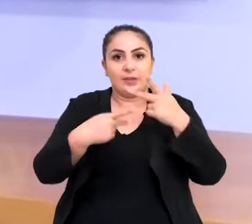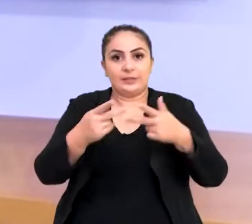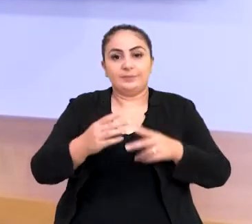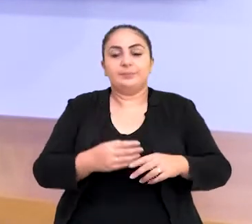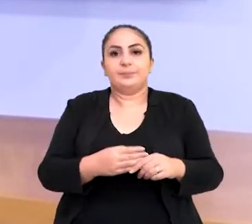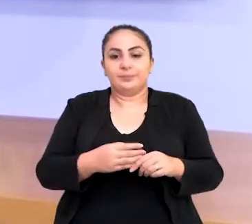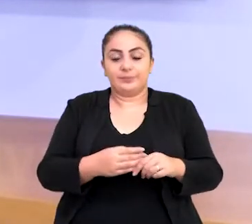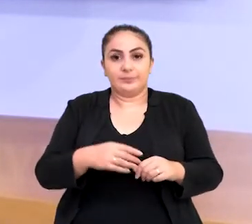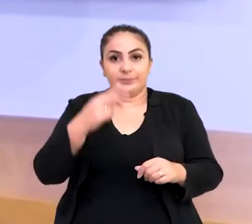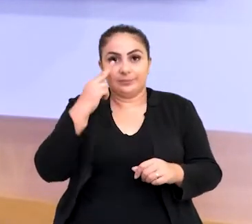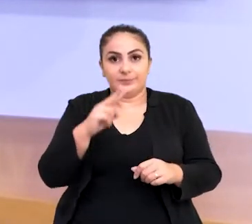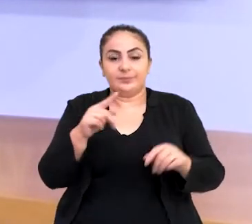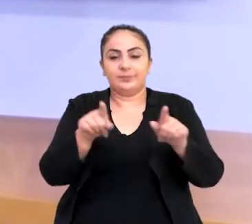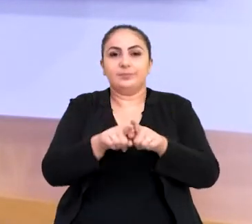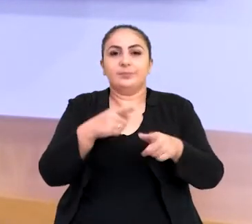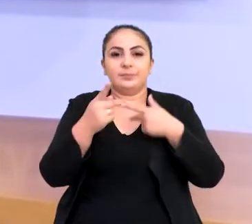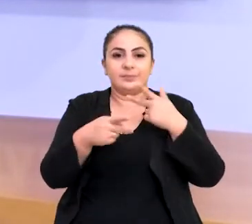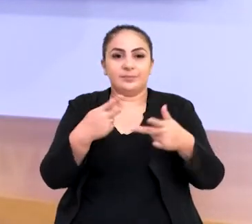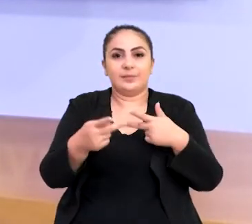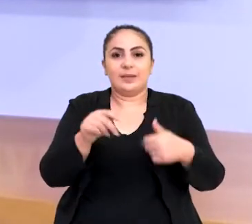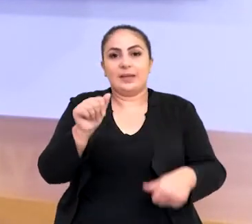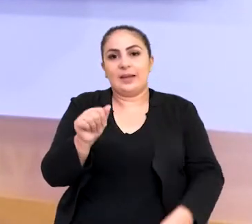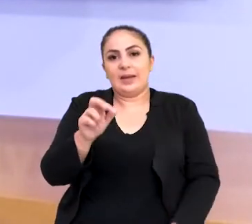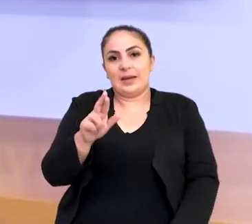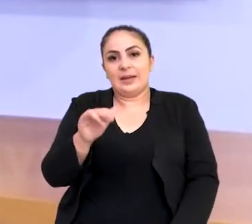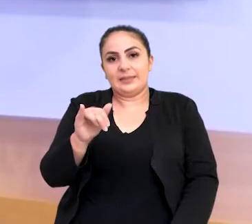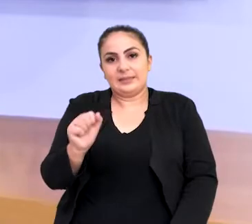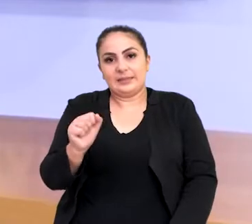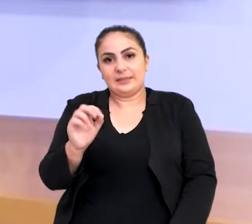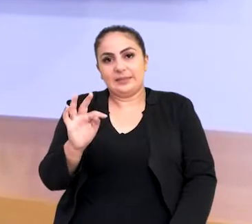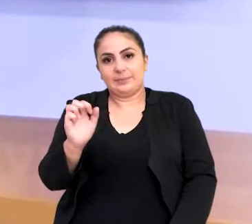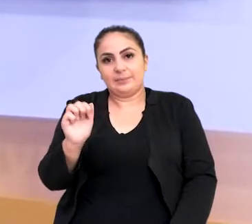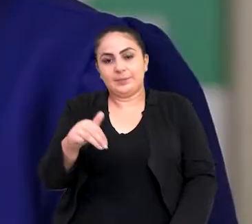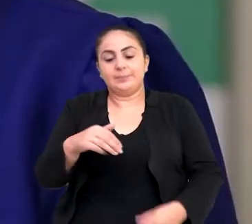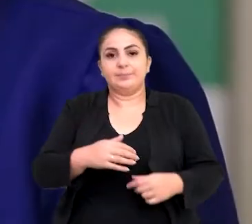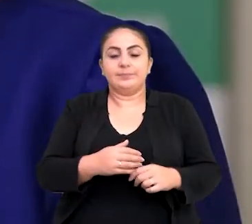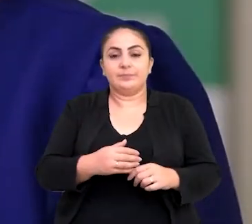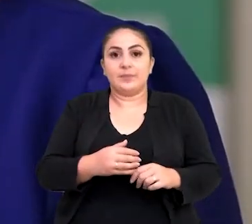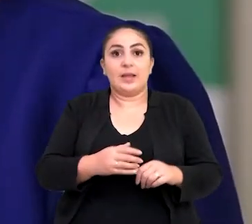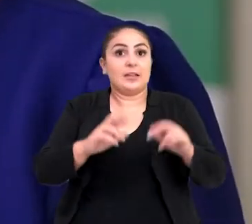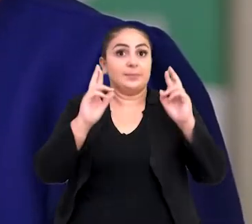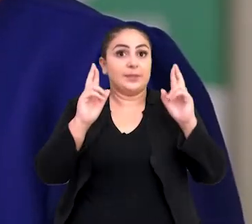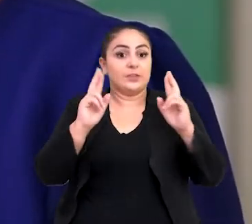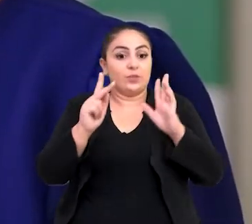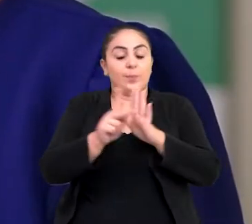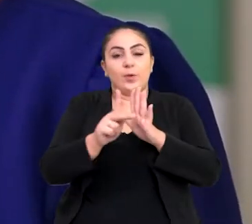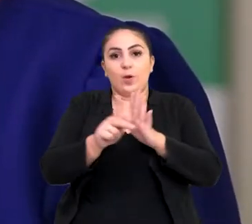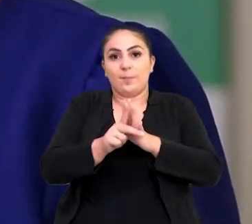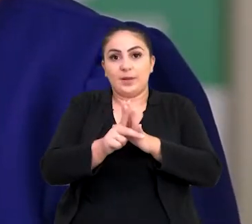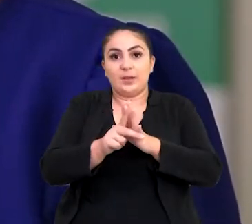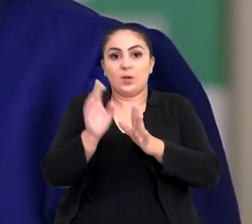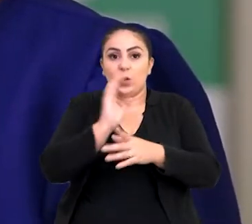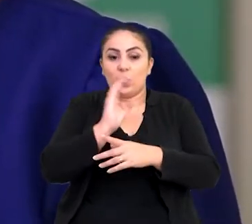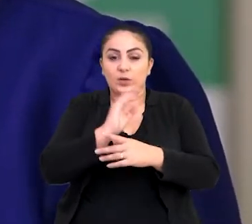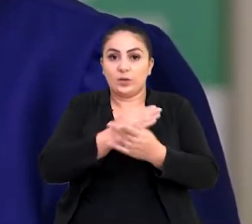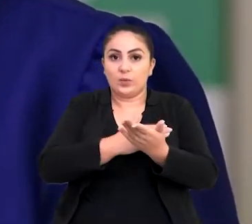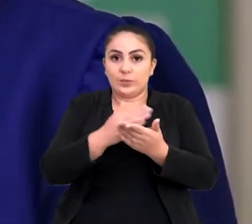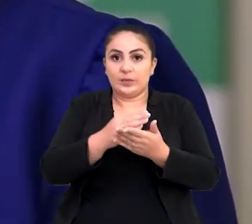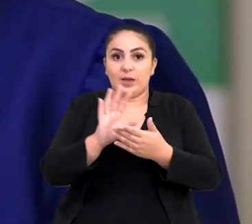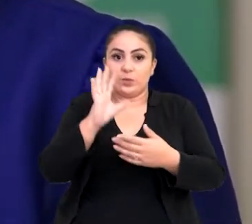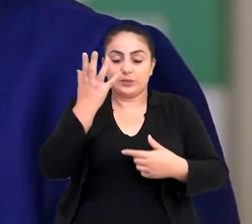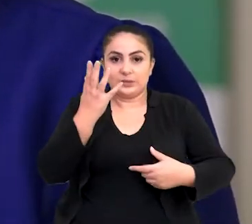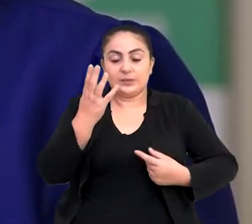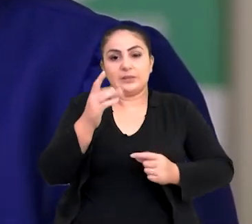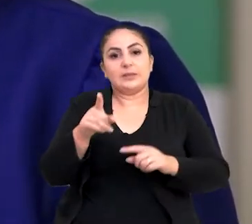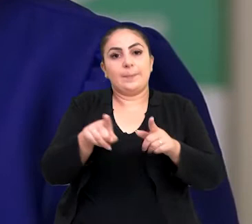seu pronunciamento. Veja então o que disse Arita Bergmann. A expectativa é de que tão logo